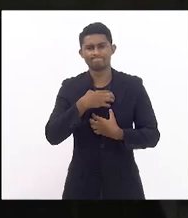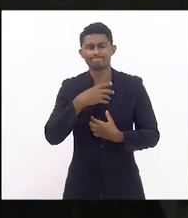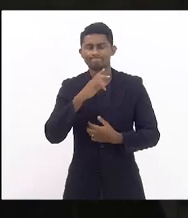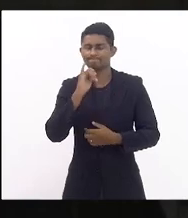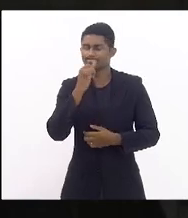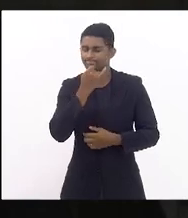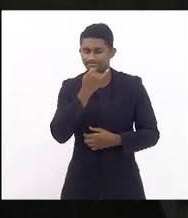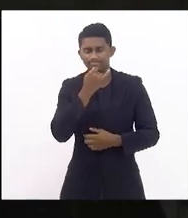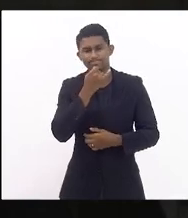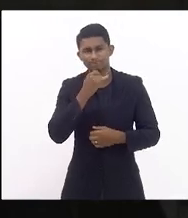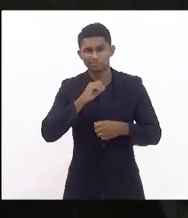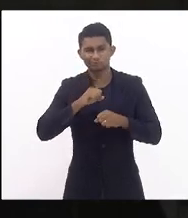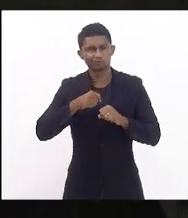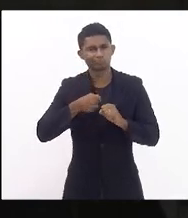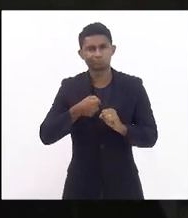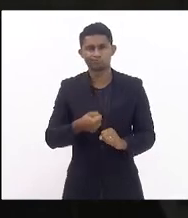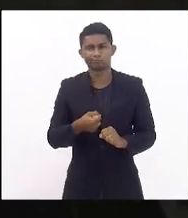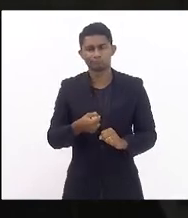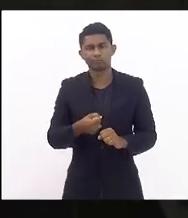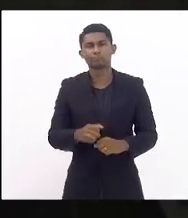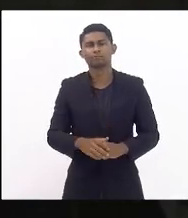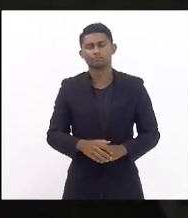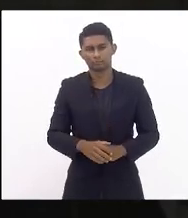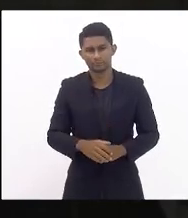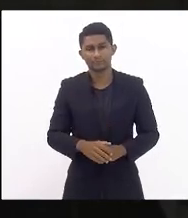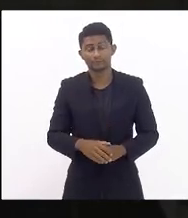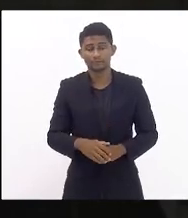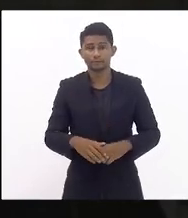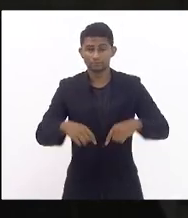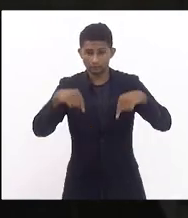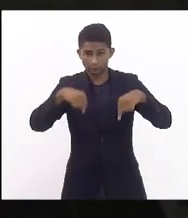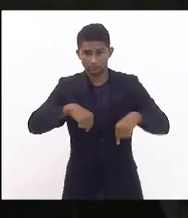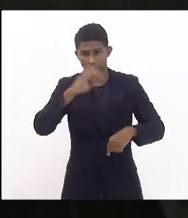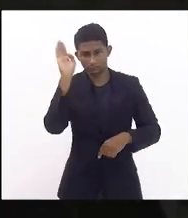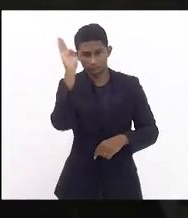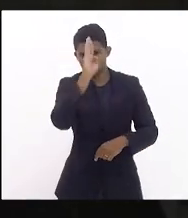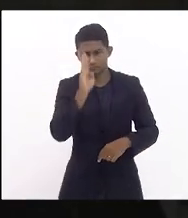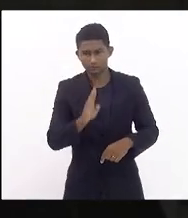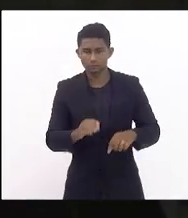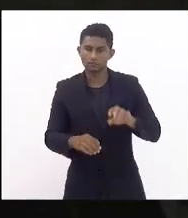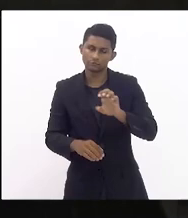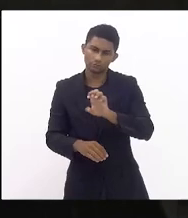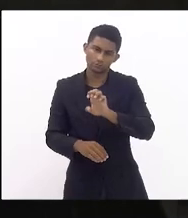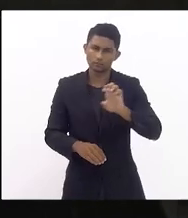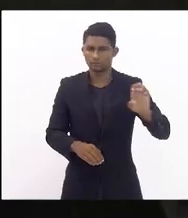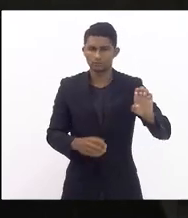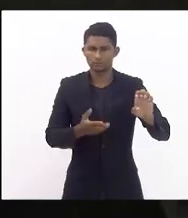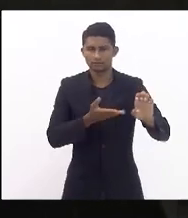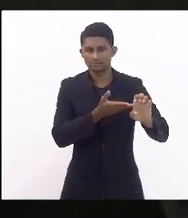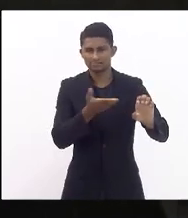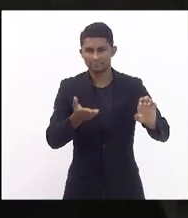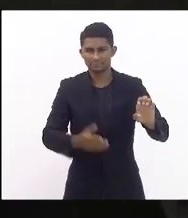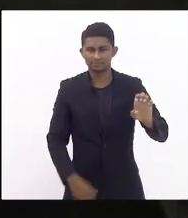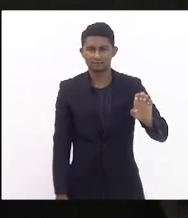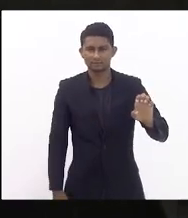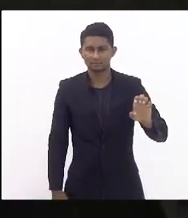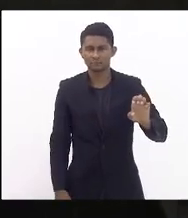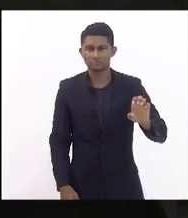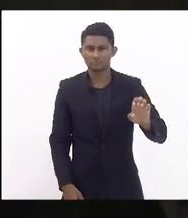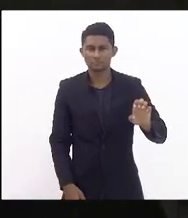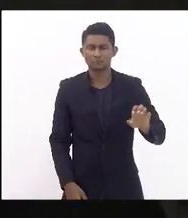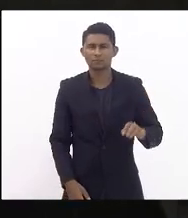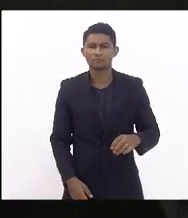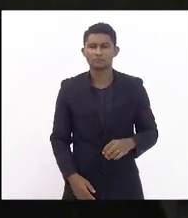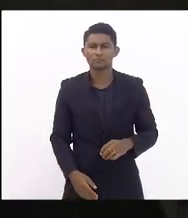profundamente. Parte da nossa esquerda brasileira abandonar o